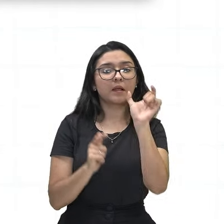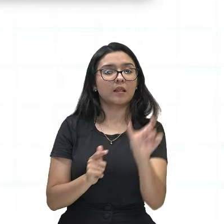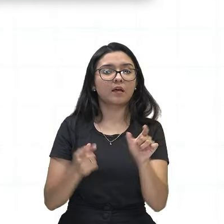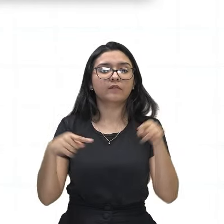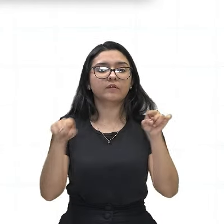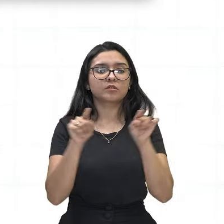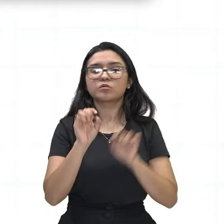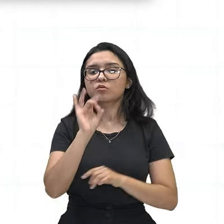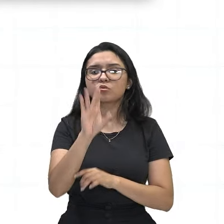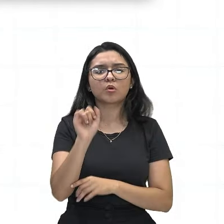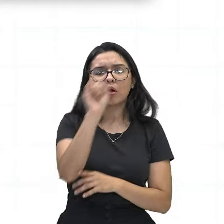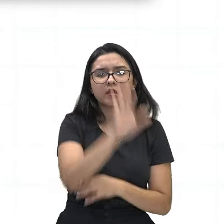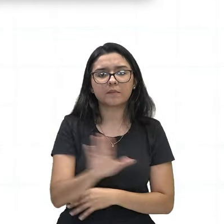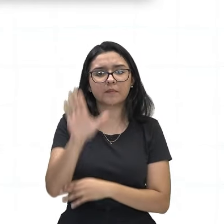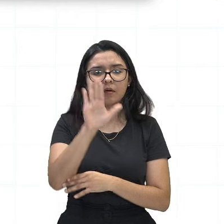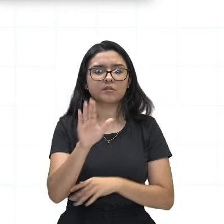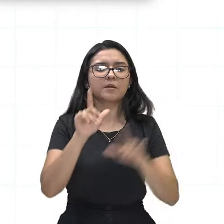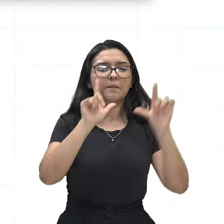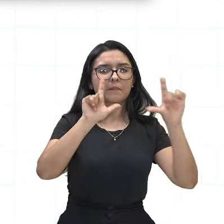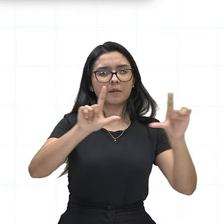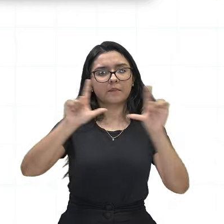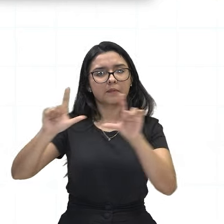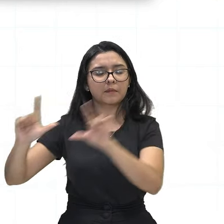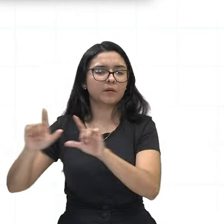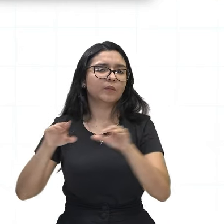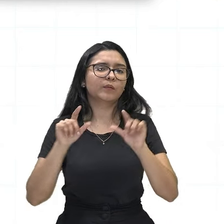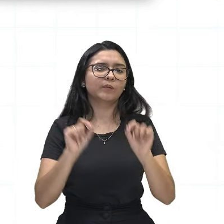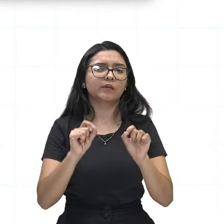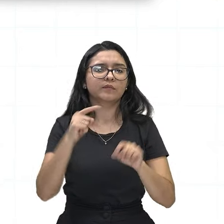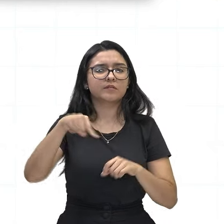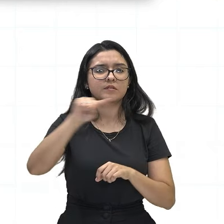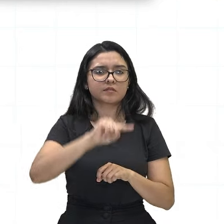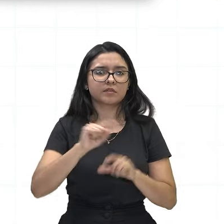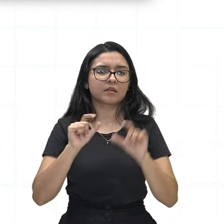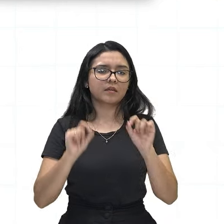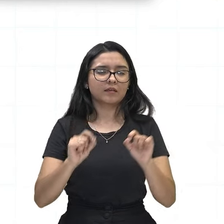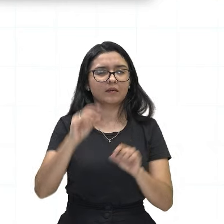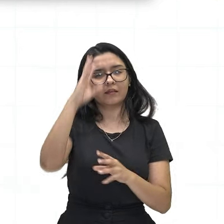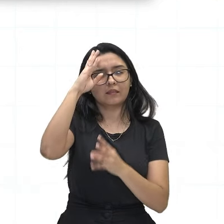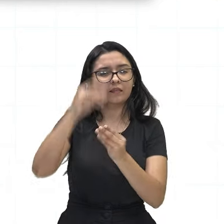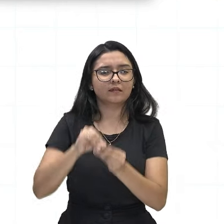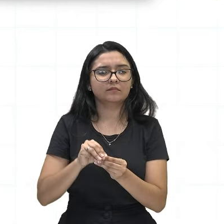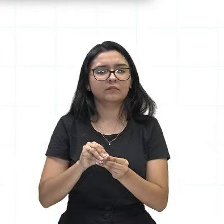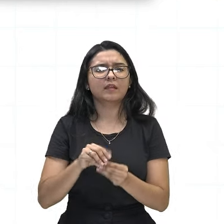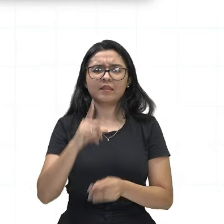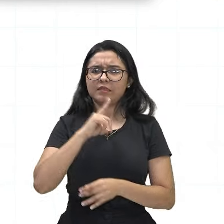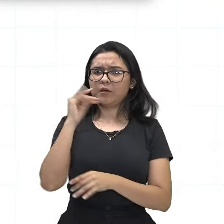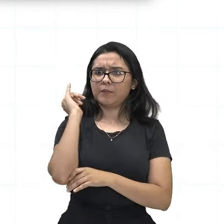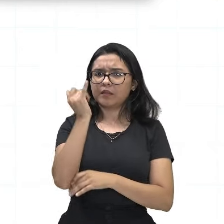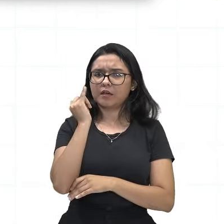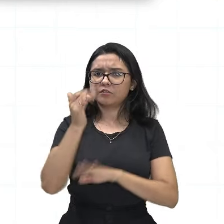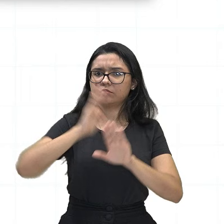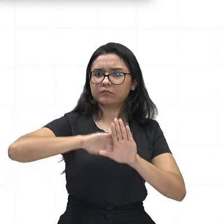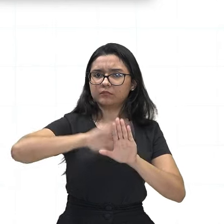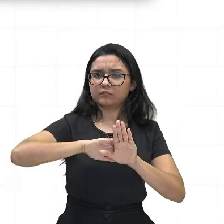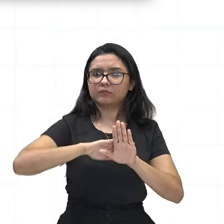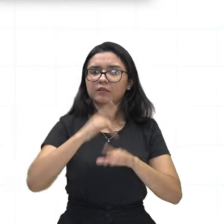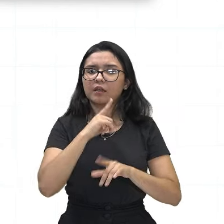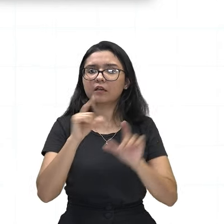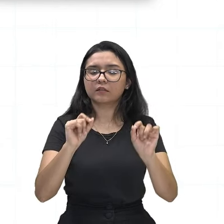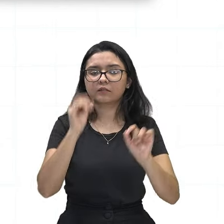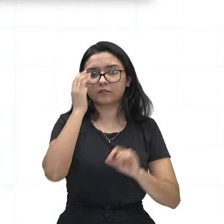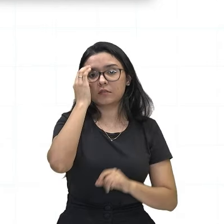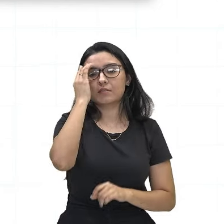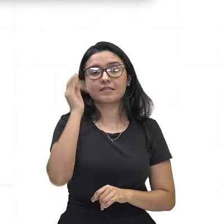é somente linguagem não verbal. O que você diria dessa narrativa? Tem uma narrativa aí? Né, se pedisse para